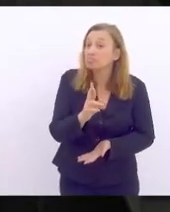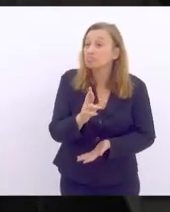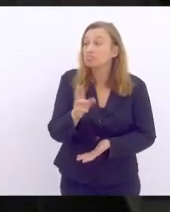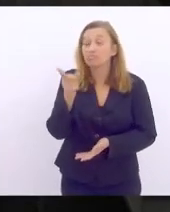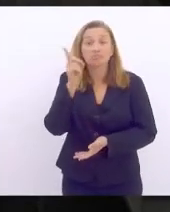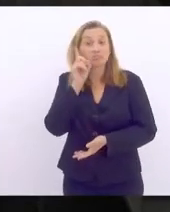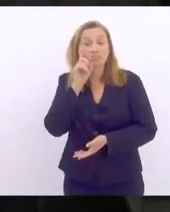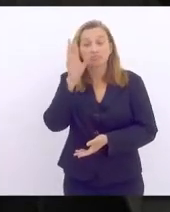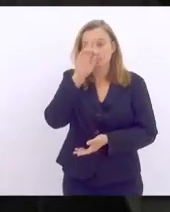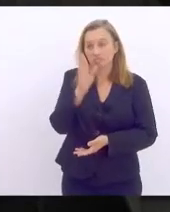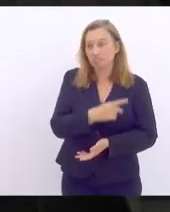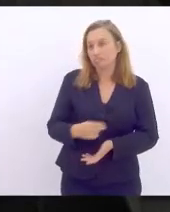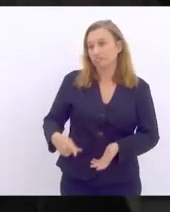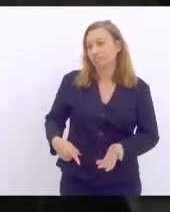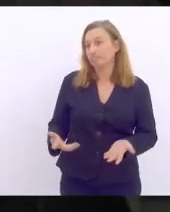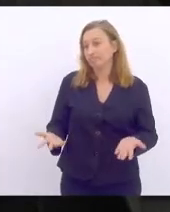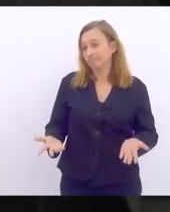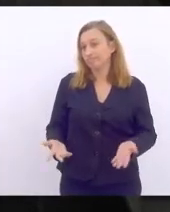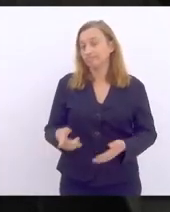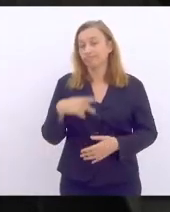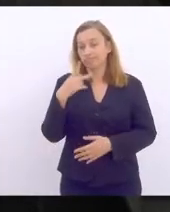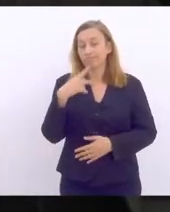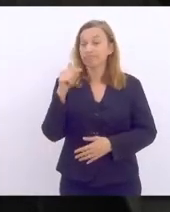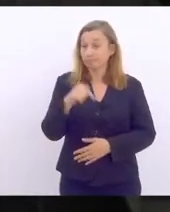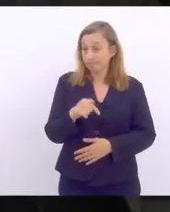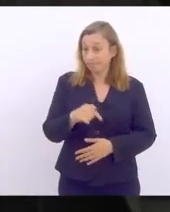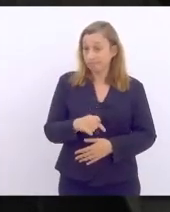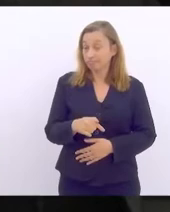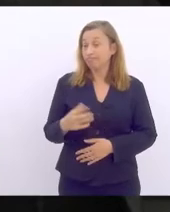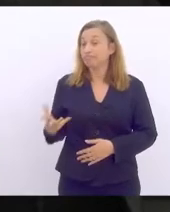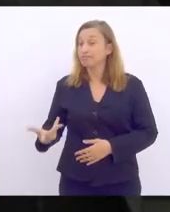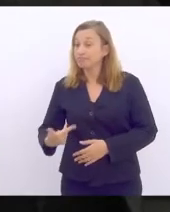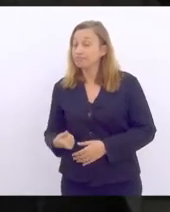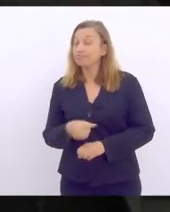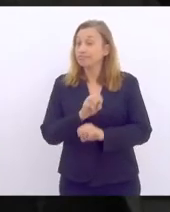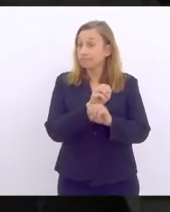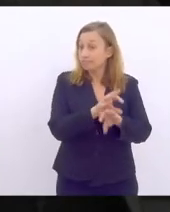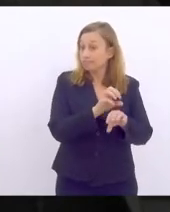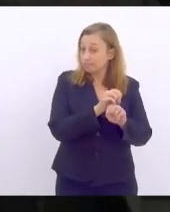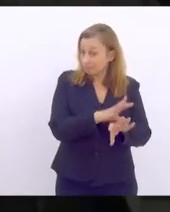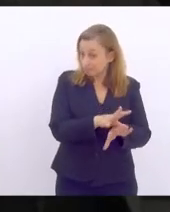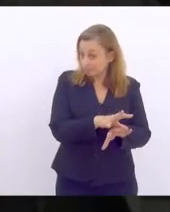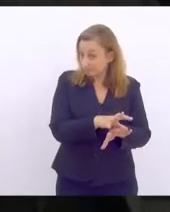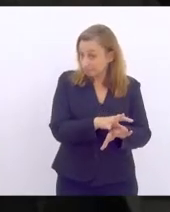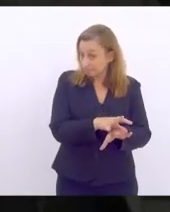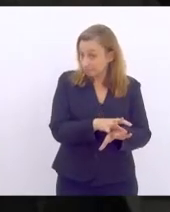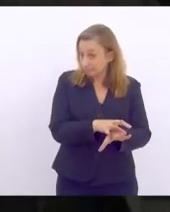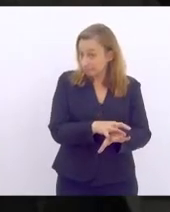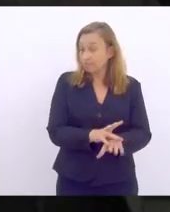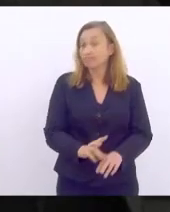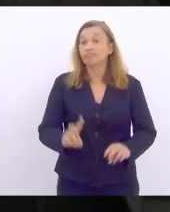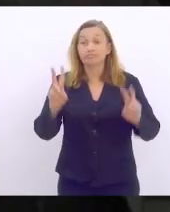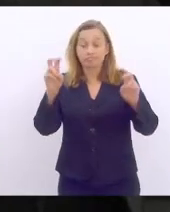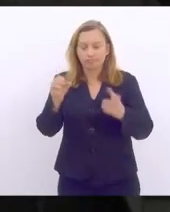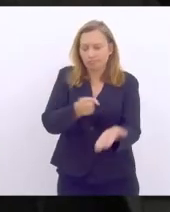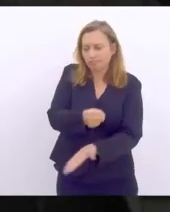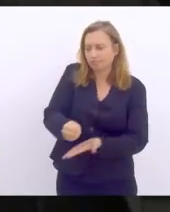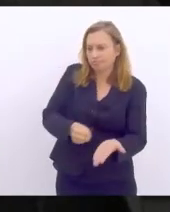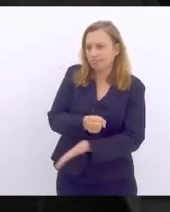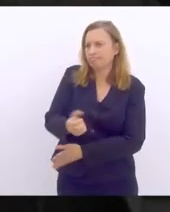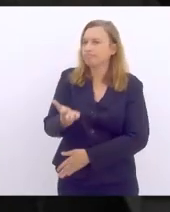senhora não falamos aqui da qualidade do ensino da questão básica